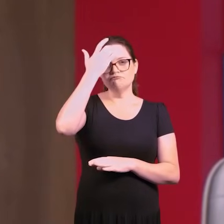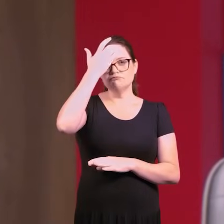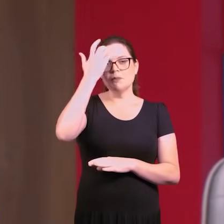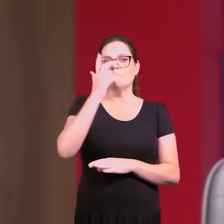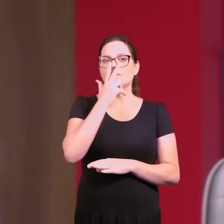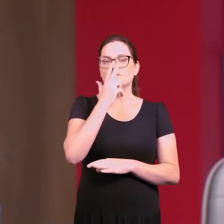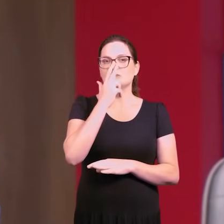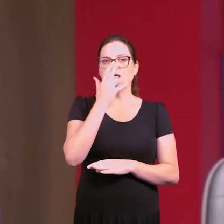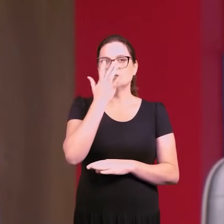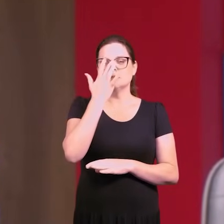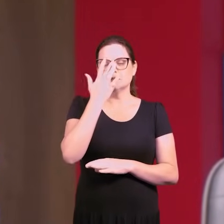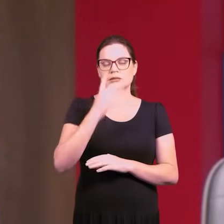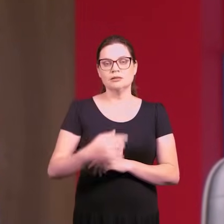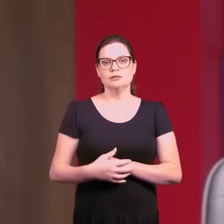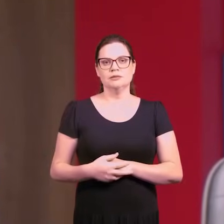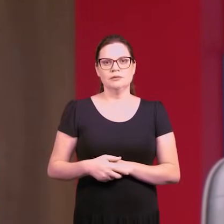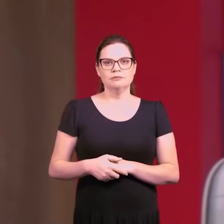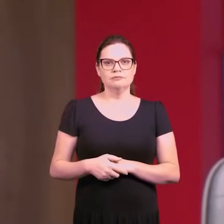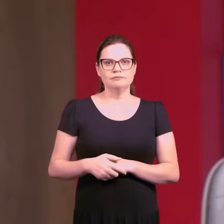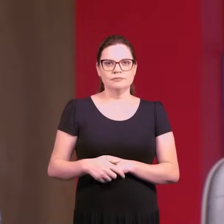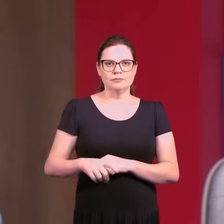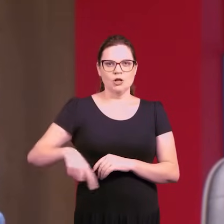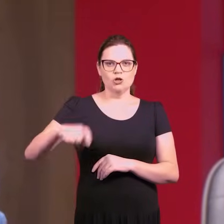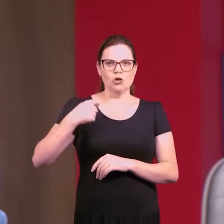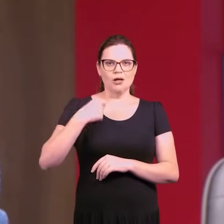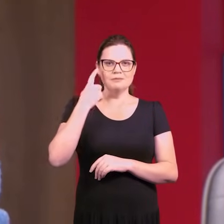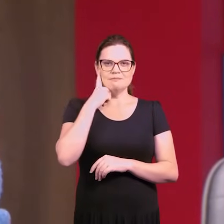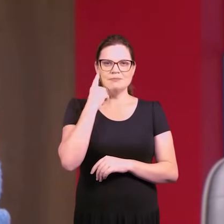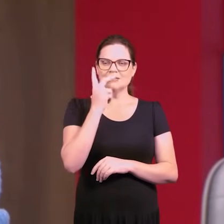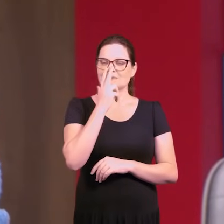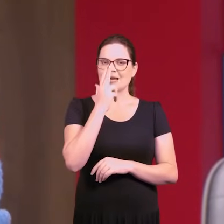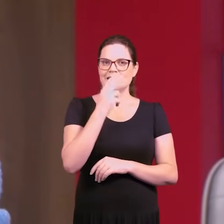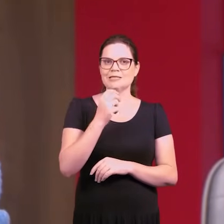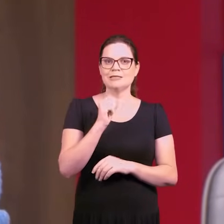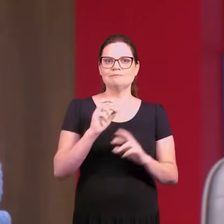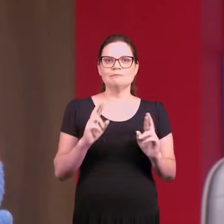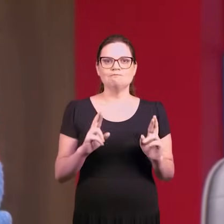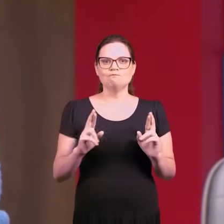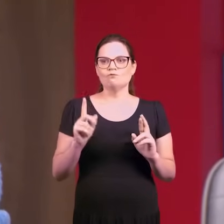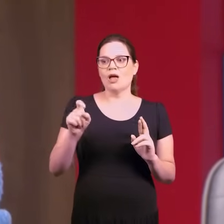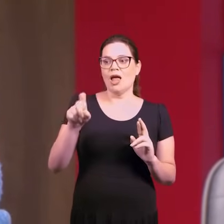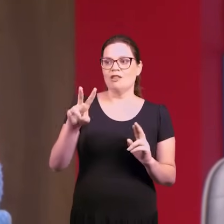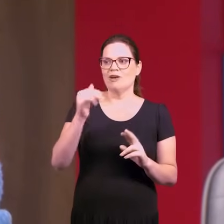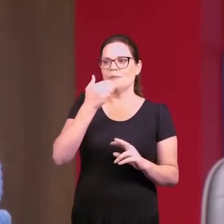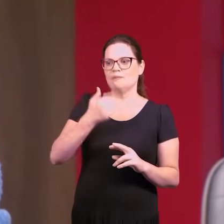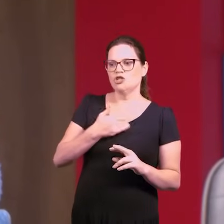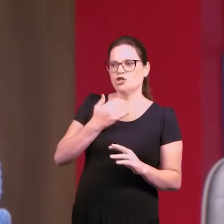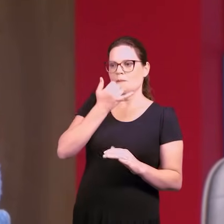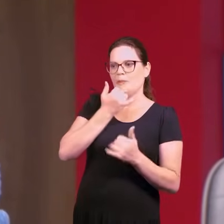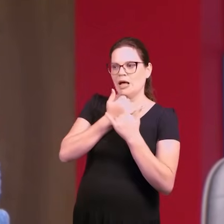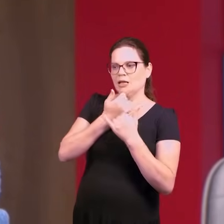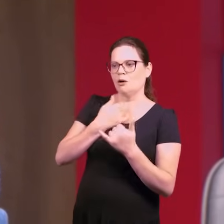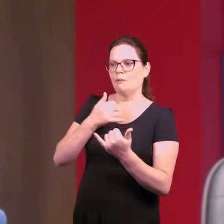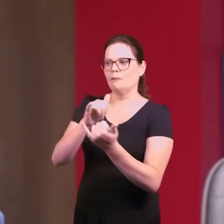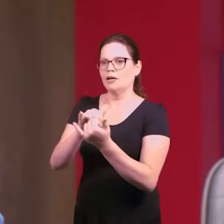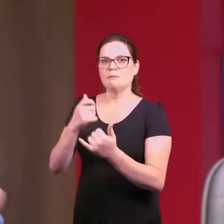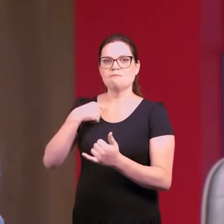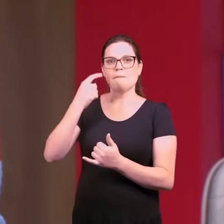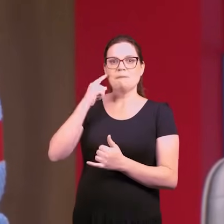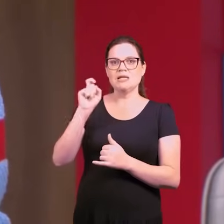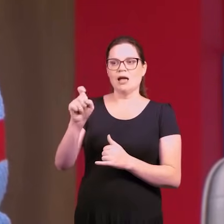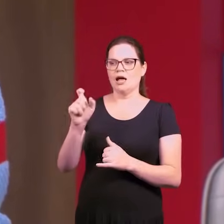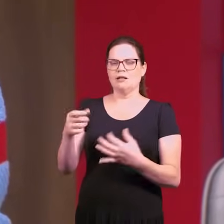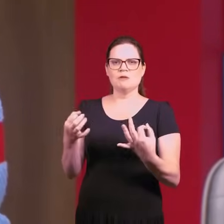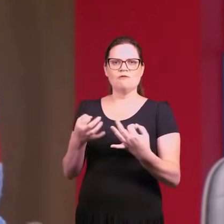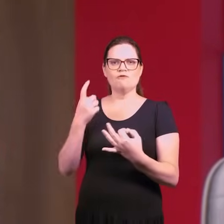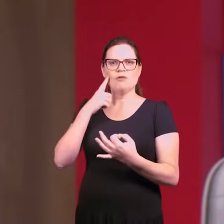muitas vezes aquilo que a gente cria muita expectativa em relação ao outro. Então,